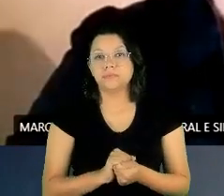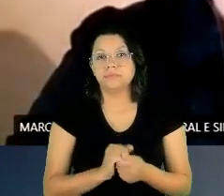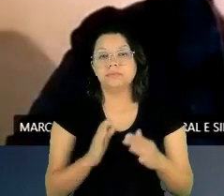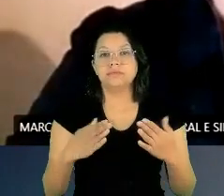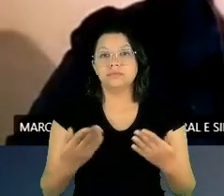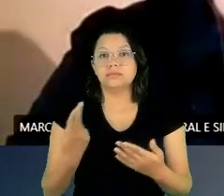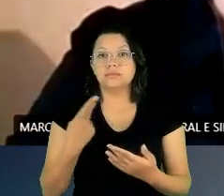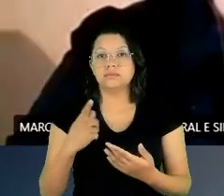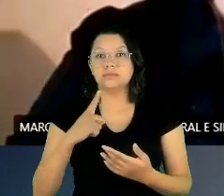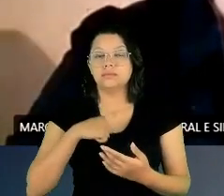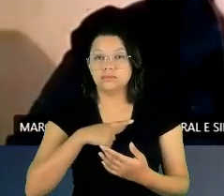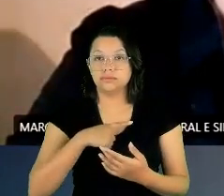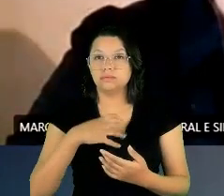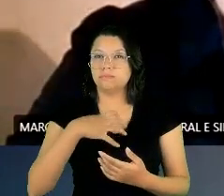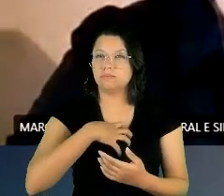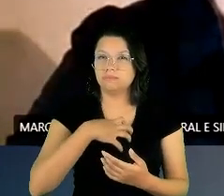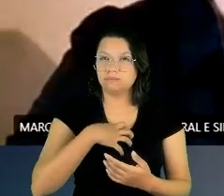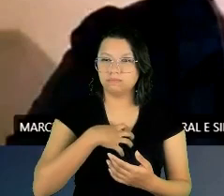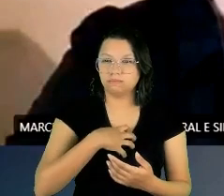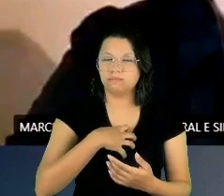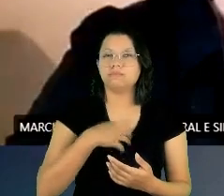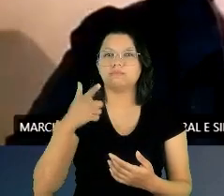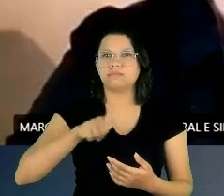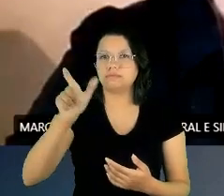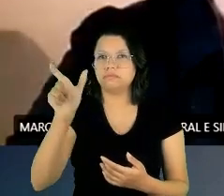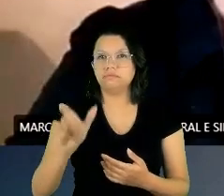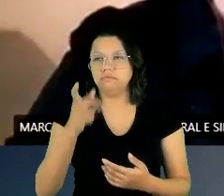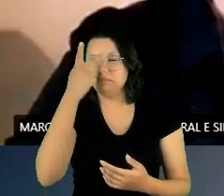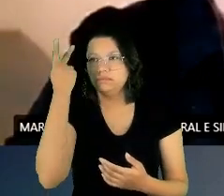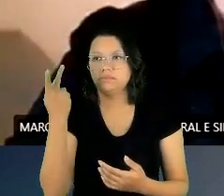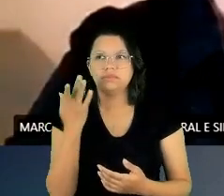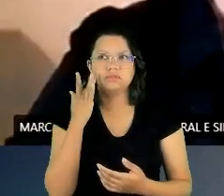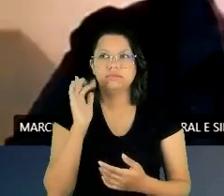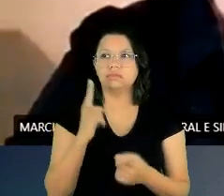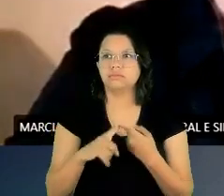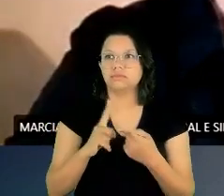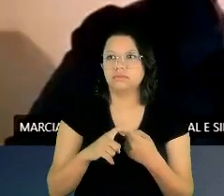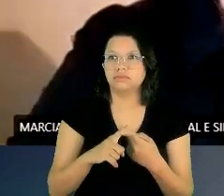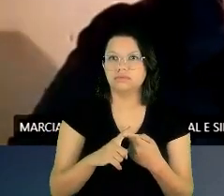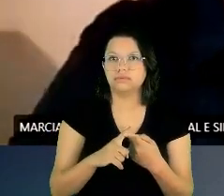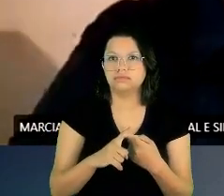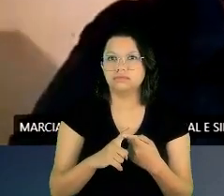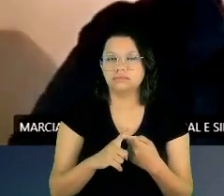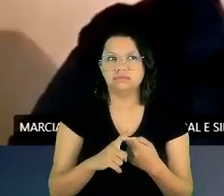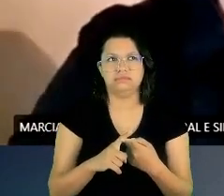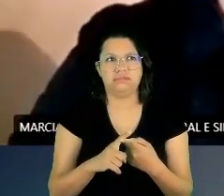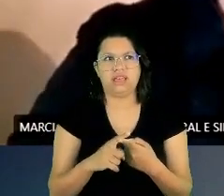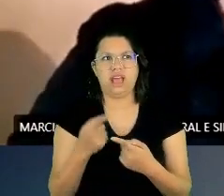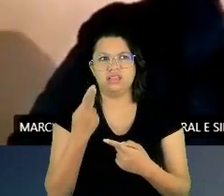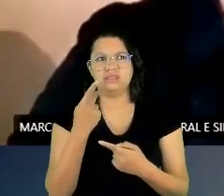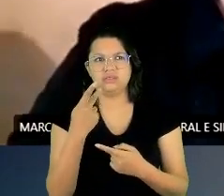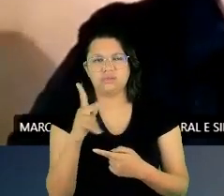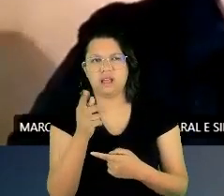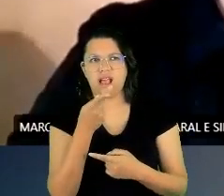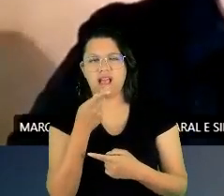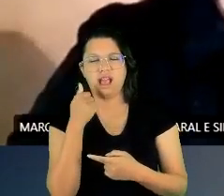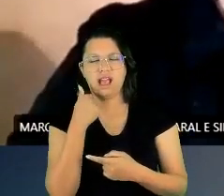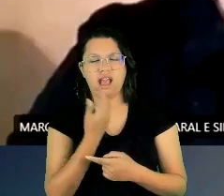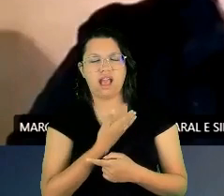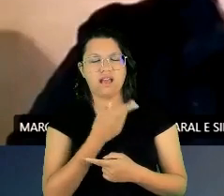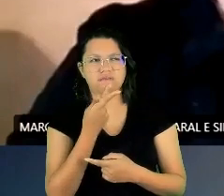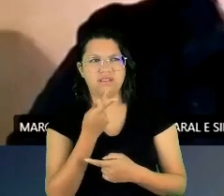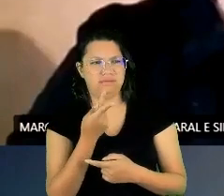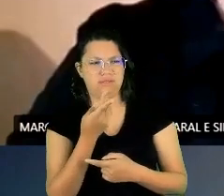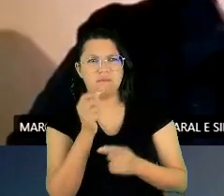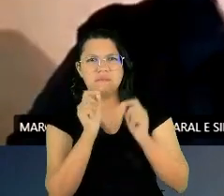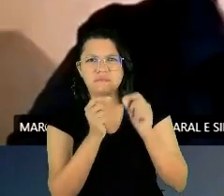processamentos, e aí a gente tem sentimentos por pessoas que a gente não sabe por quê. É a sua amiga, né? Seu amigo vira, não sei o que você viu nesse